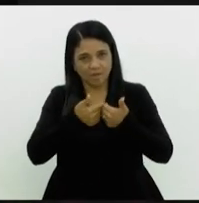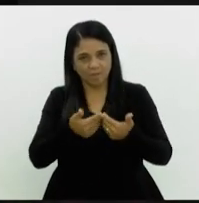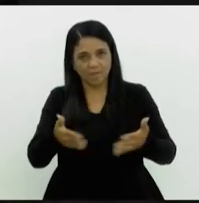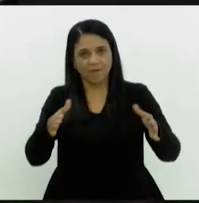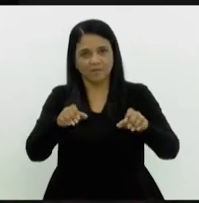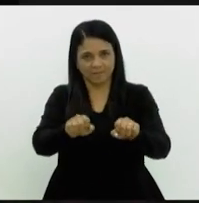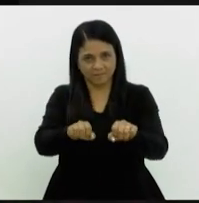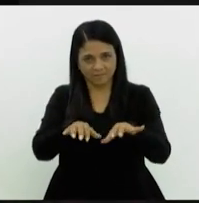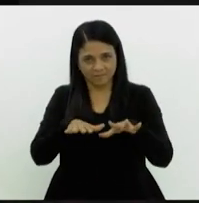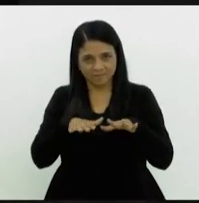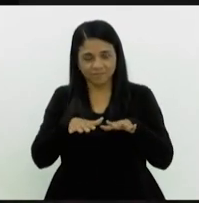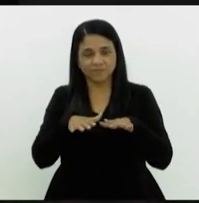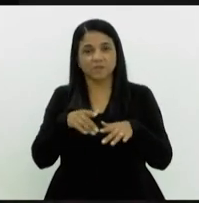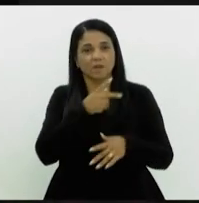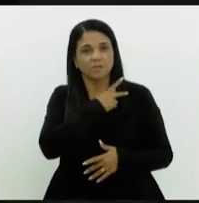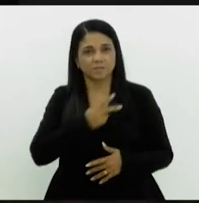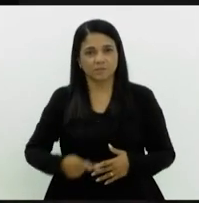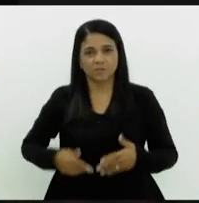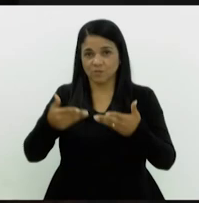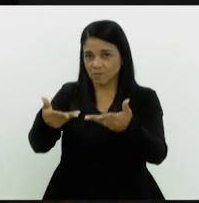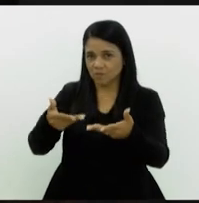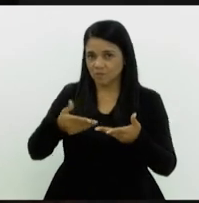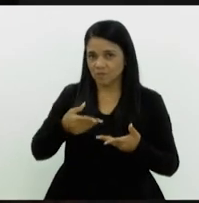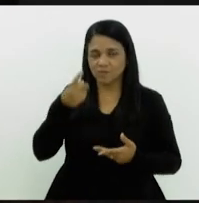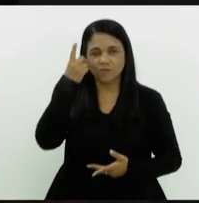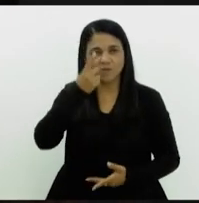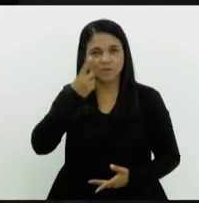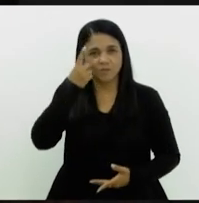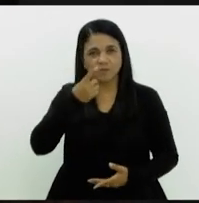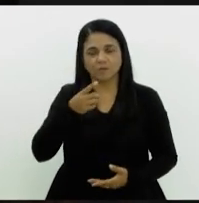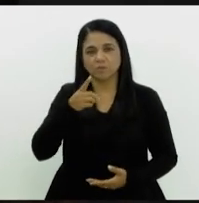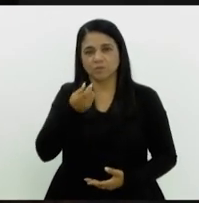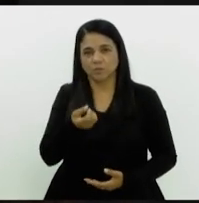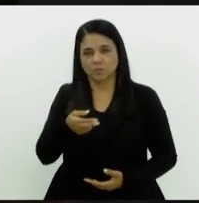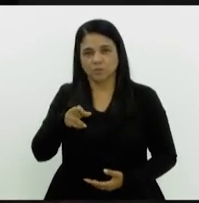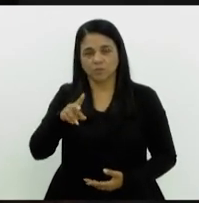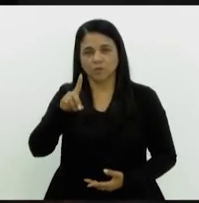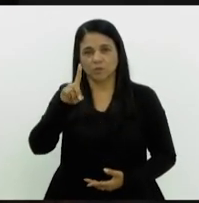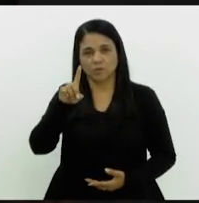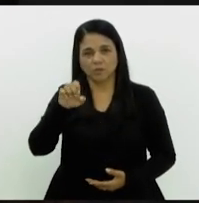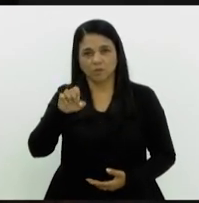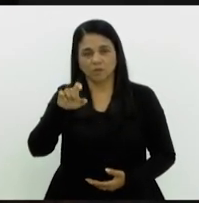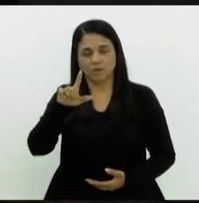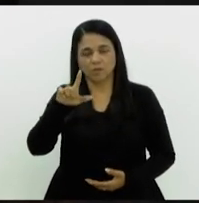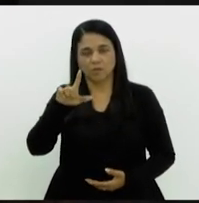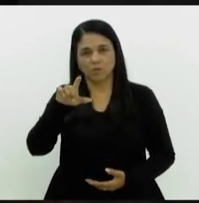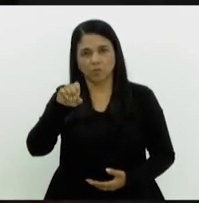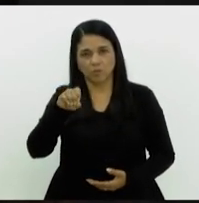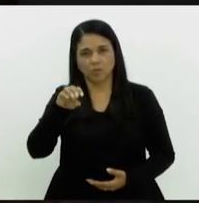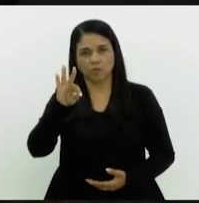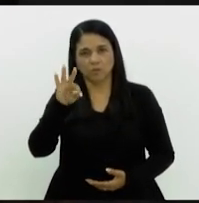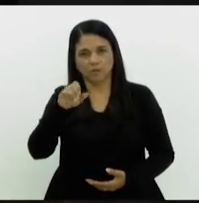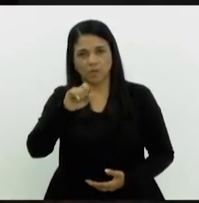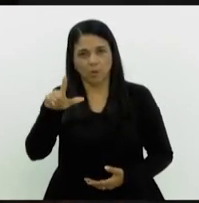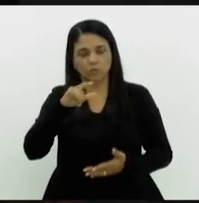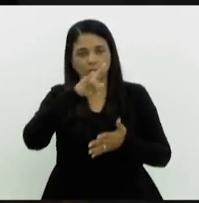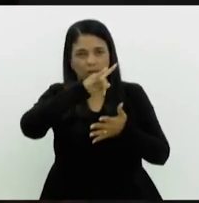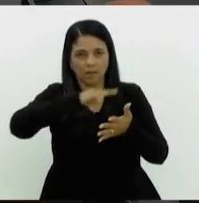sessão. A presidência convida o novo deputado, doutor Del Dauto, para fazer a leitura da ata da sessão anterior.